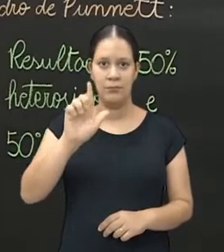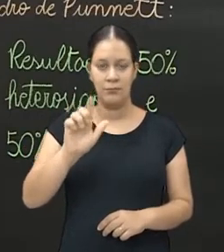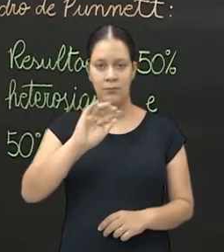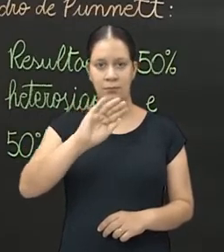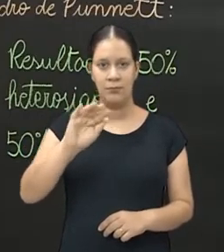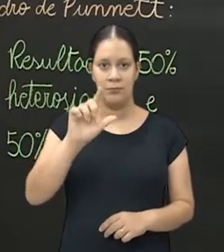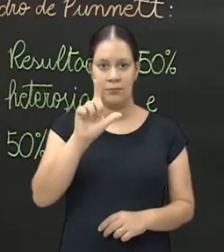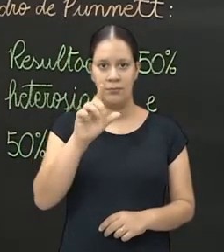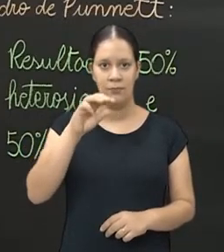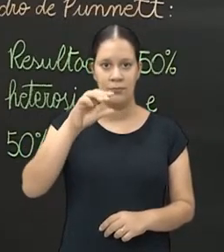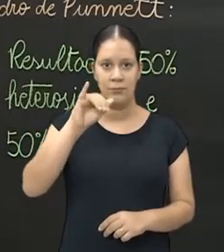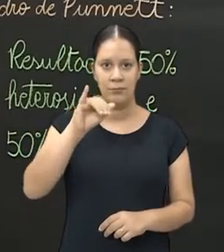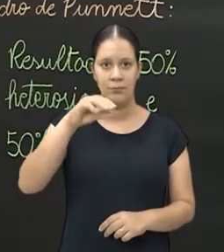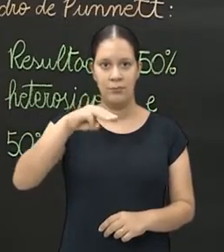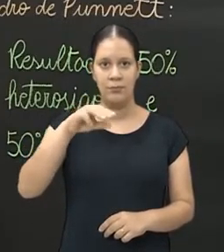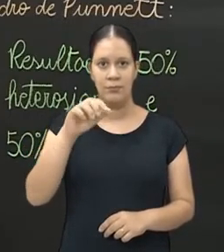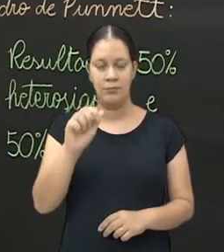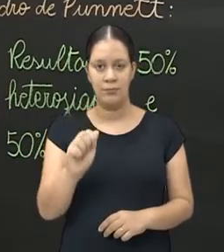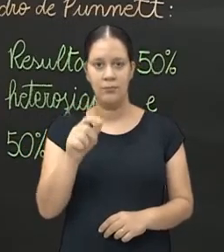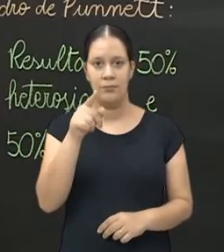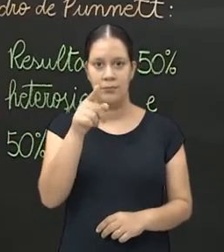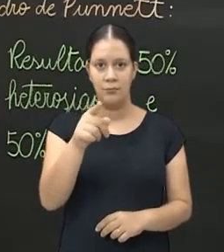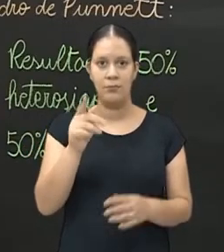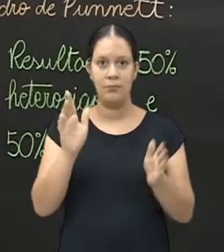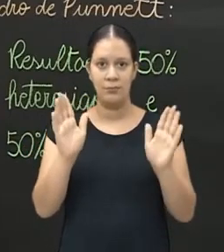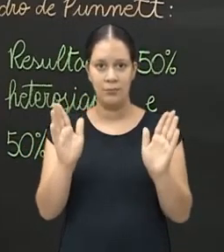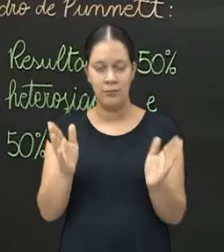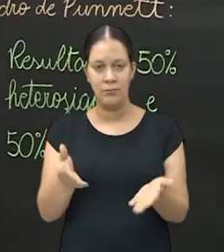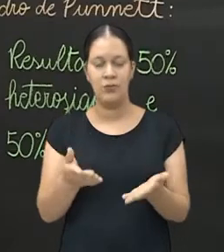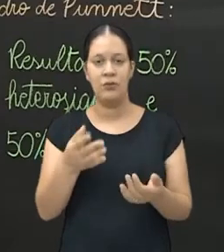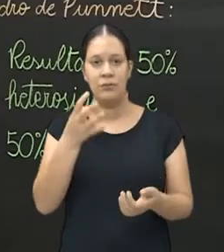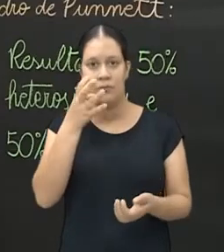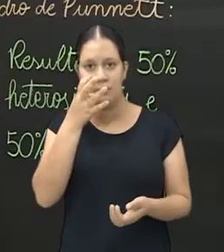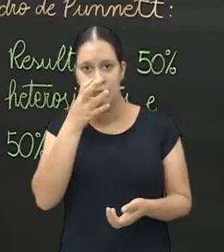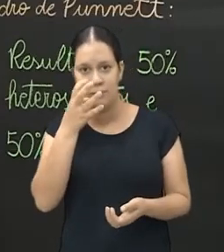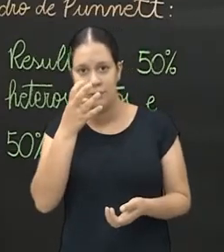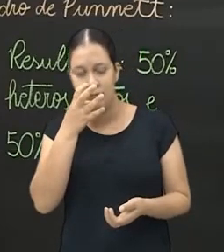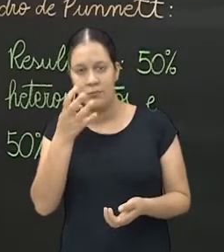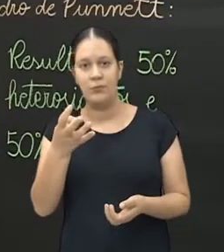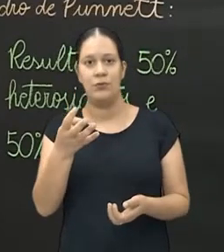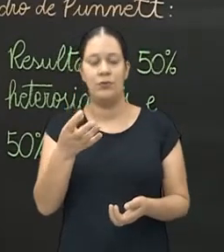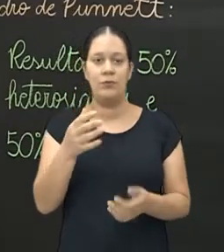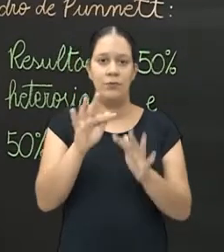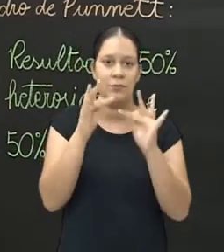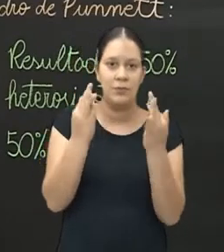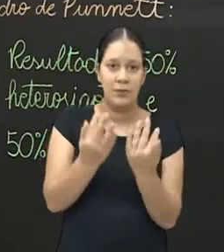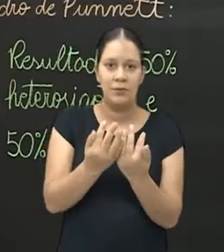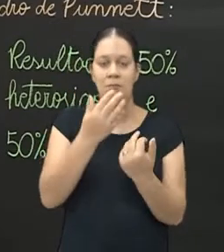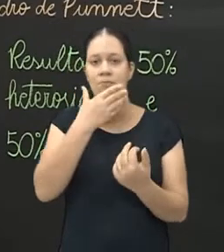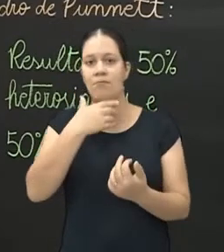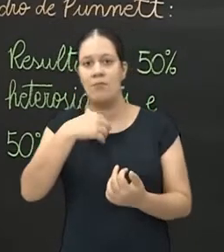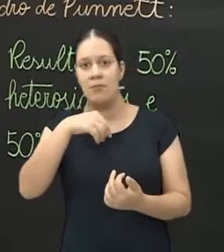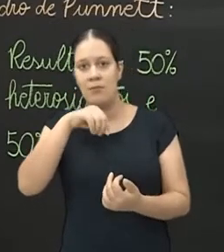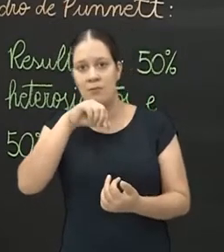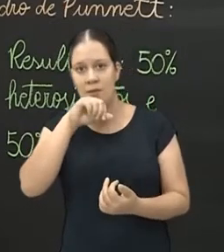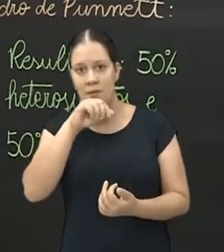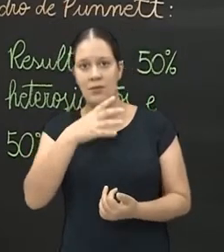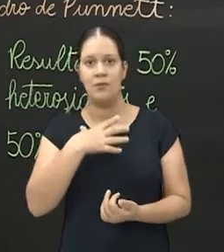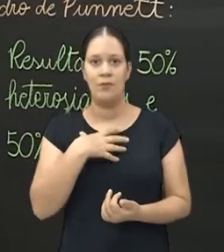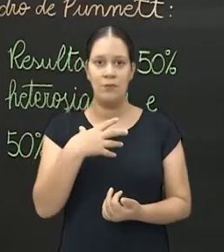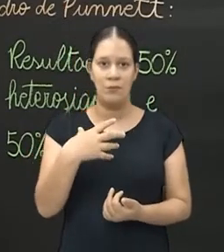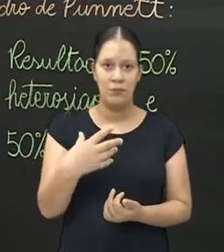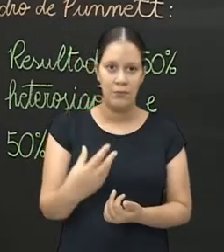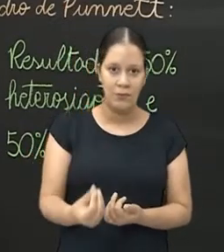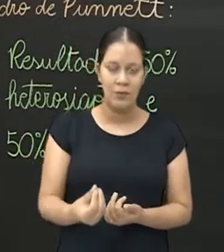alguns casos, algumas famílias, que você fica impressionado com a semelhança entre pais e filhos. Ou o contrário,